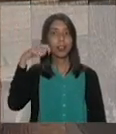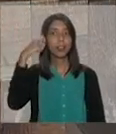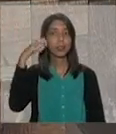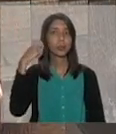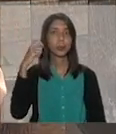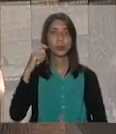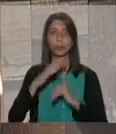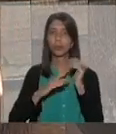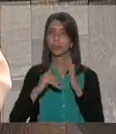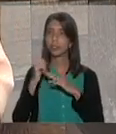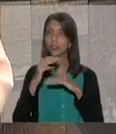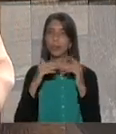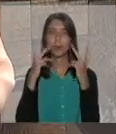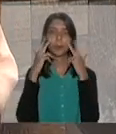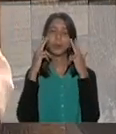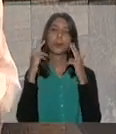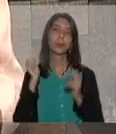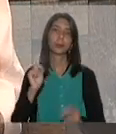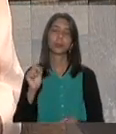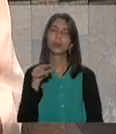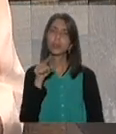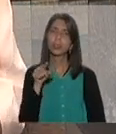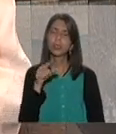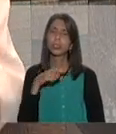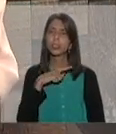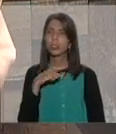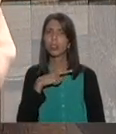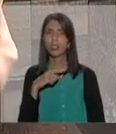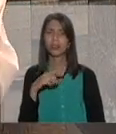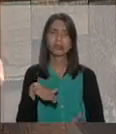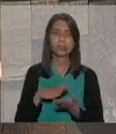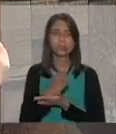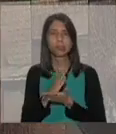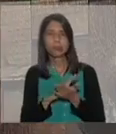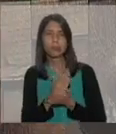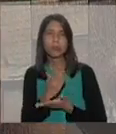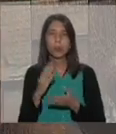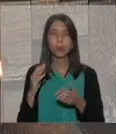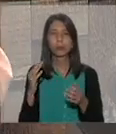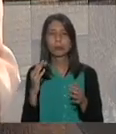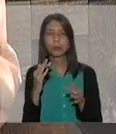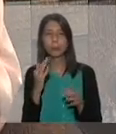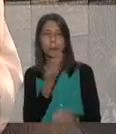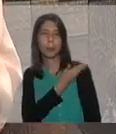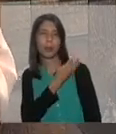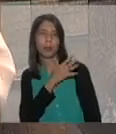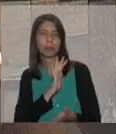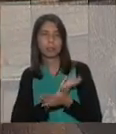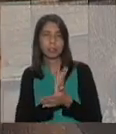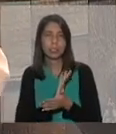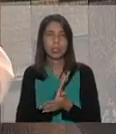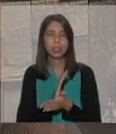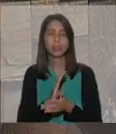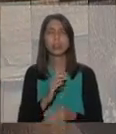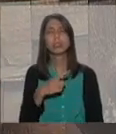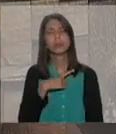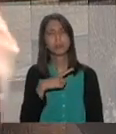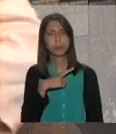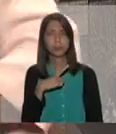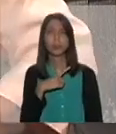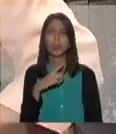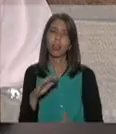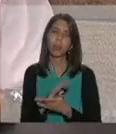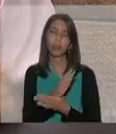ser ator não era uma profissão das mais comuns. Você teve muitos incômodos ou teve que superar muitos preconceitos para